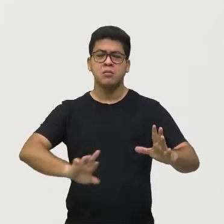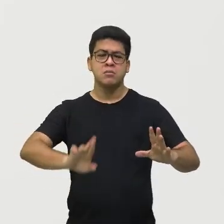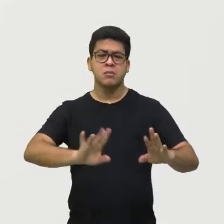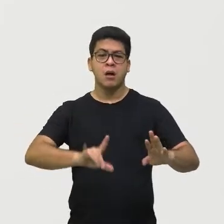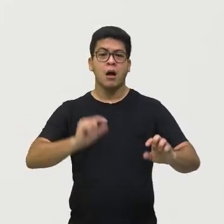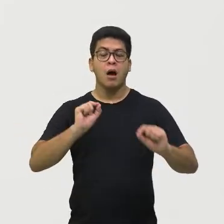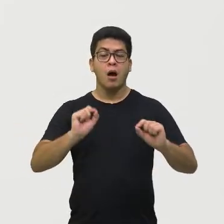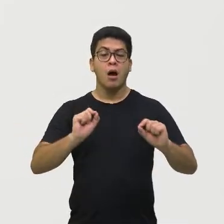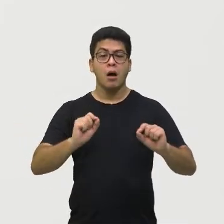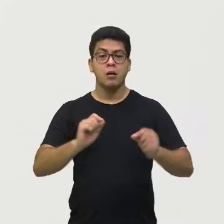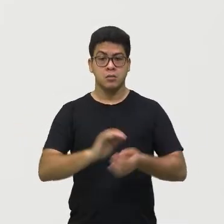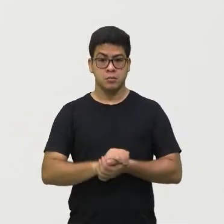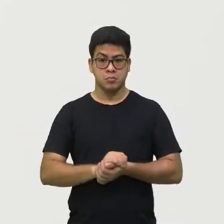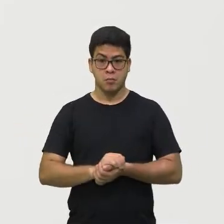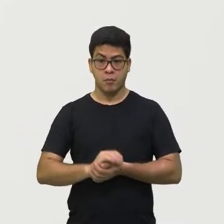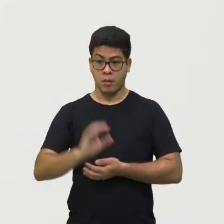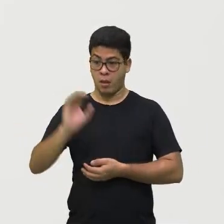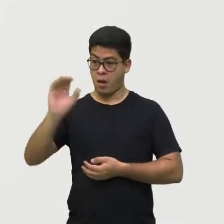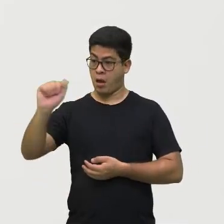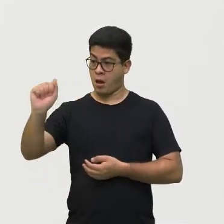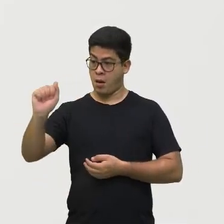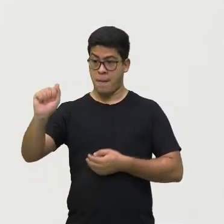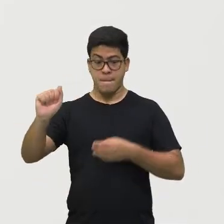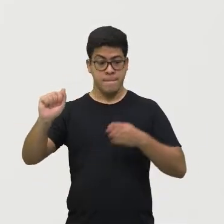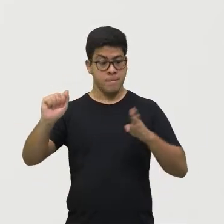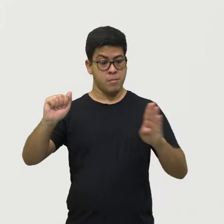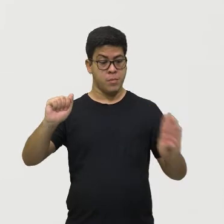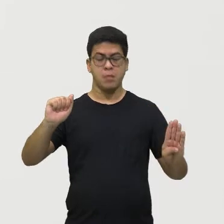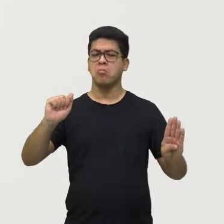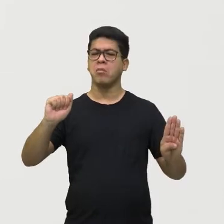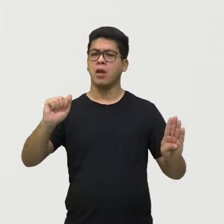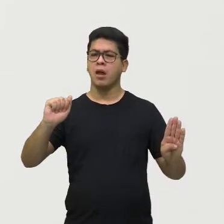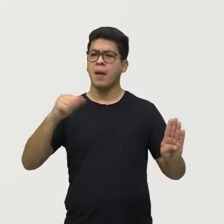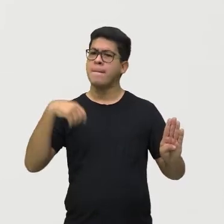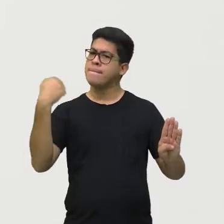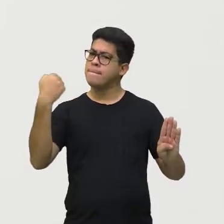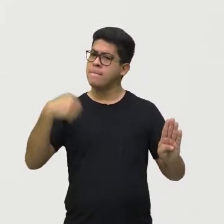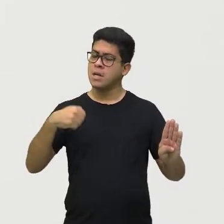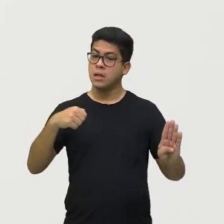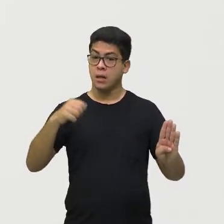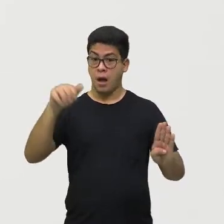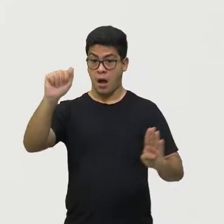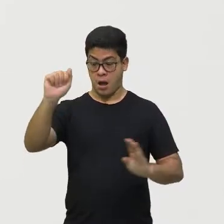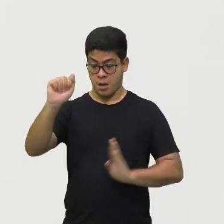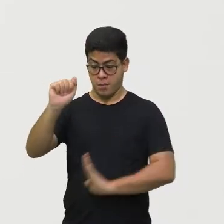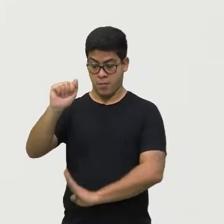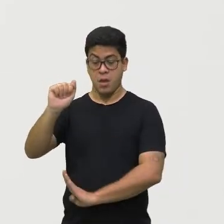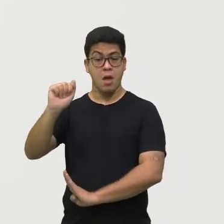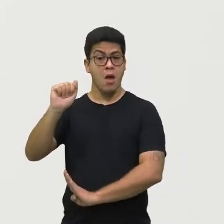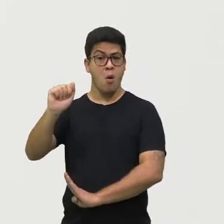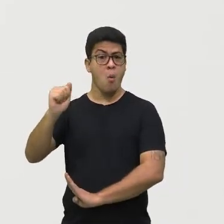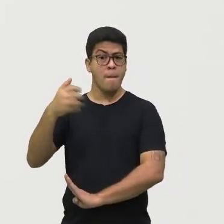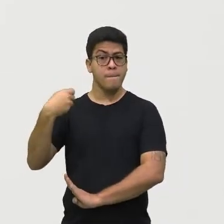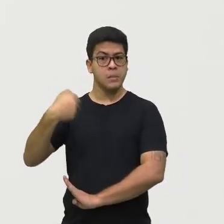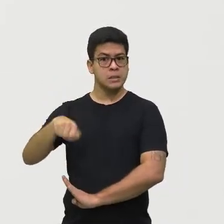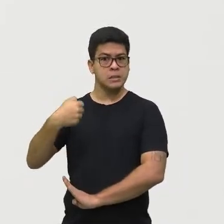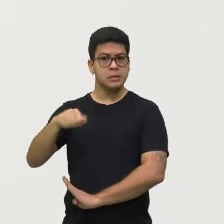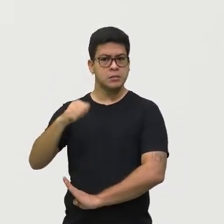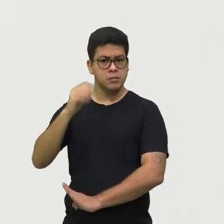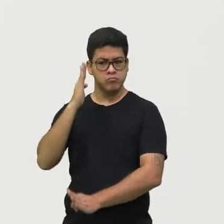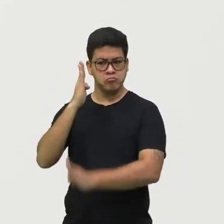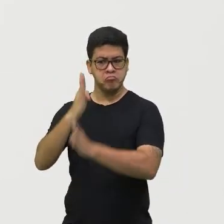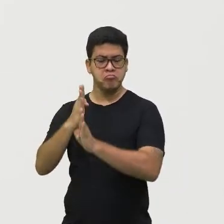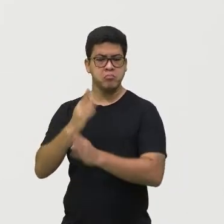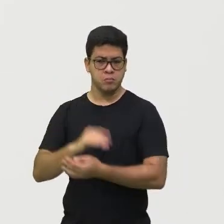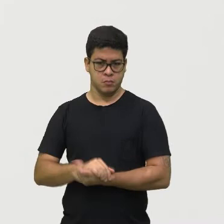Determine os potenciais nos pontos A e B. Veja que quem está gerando esses potenciais